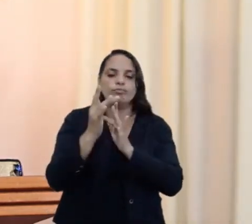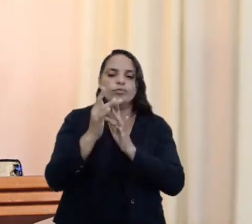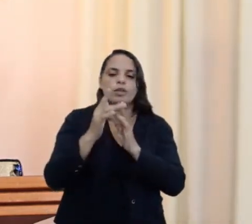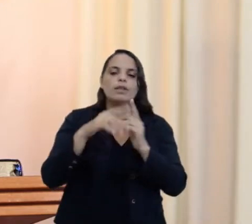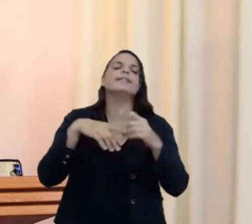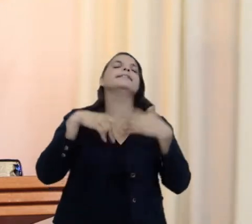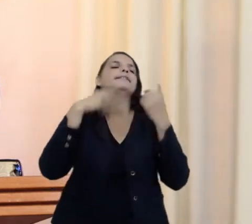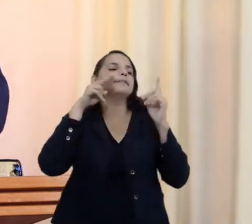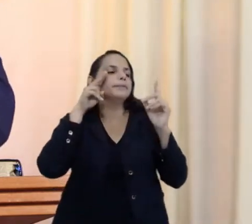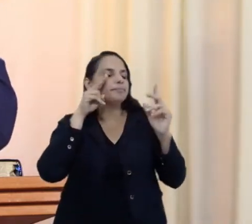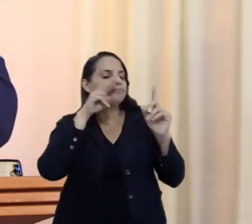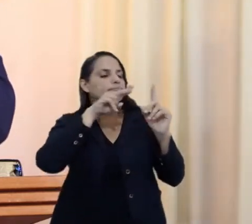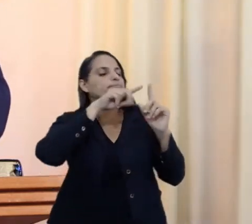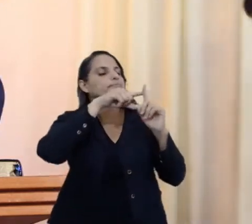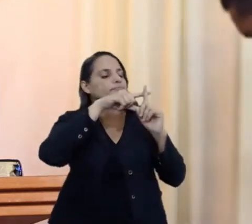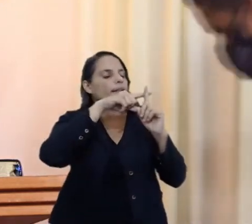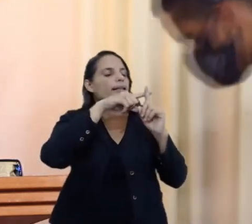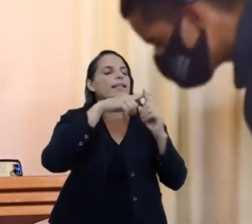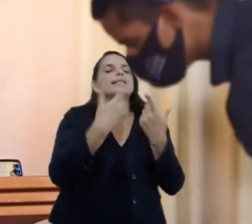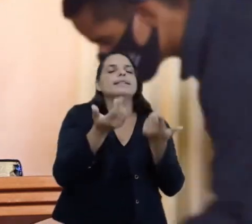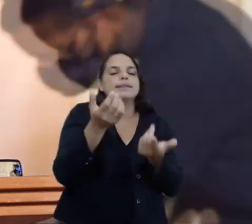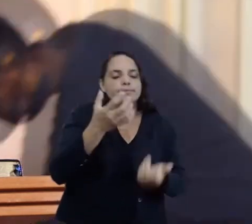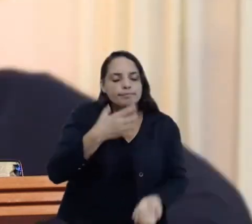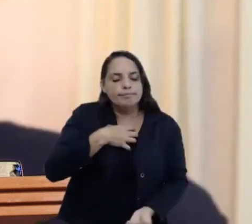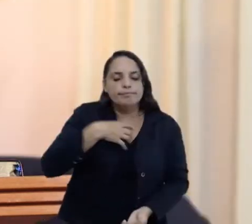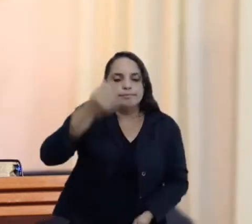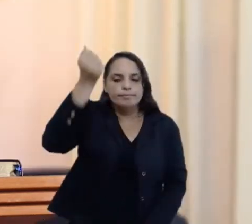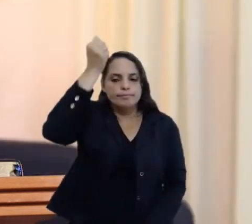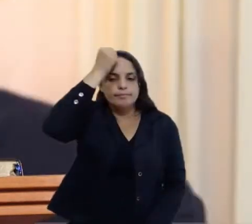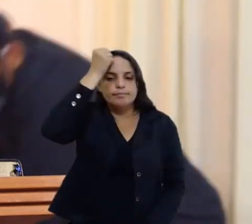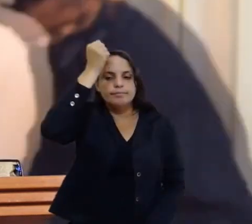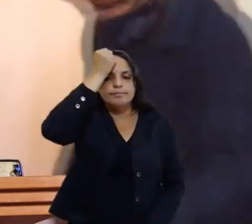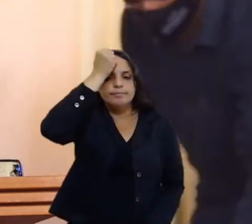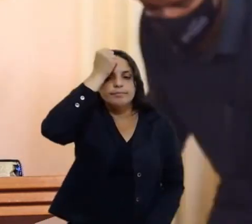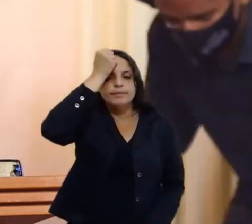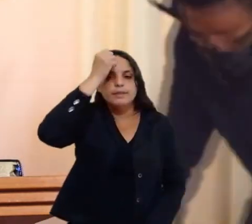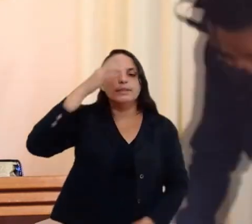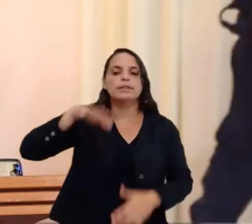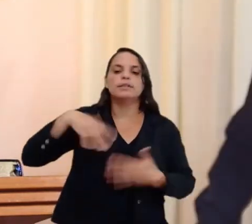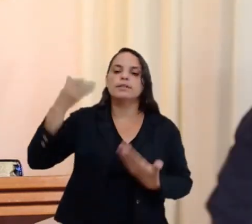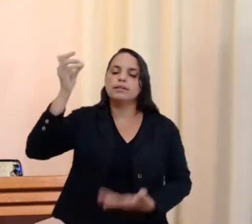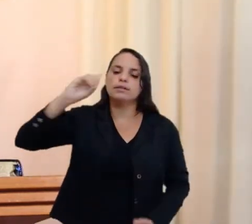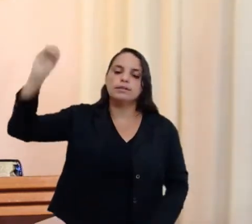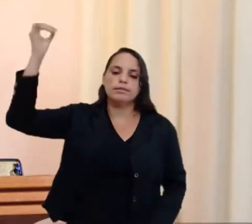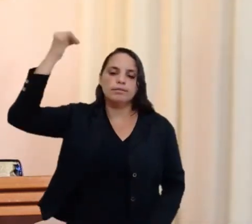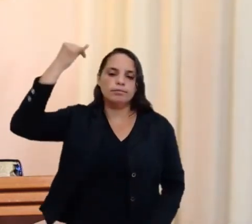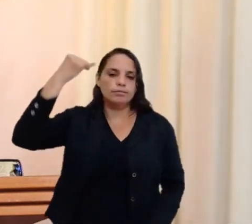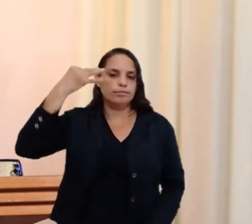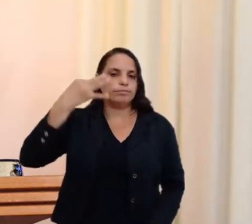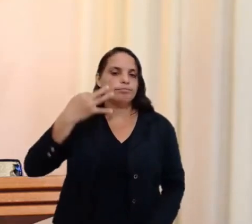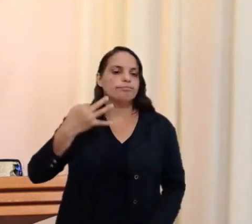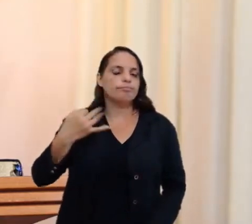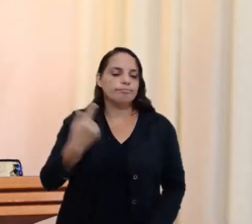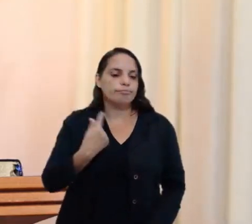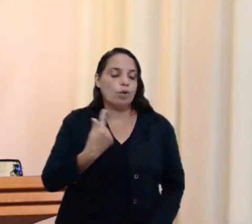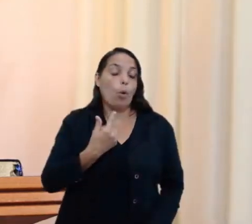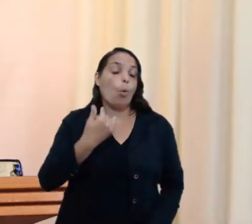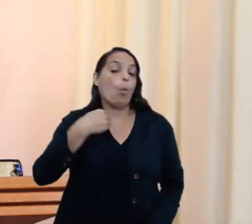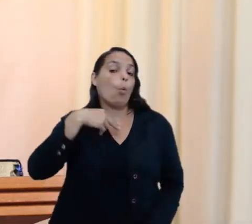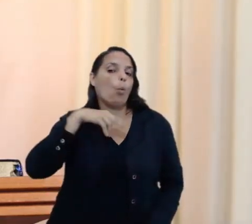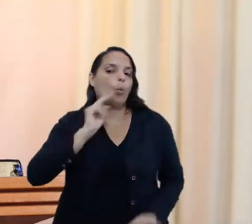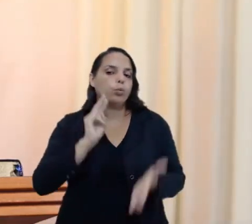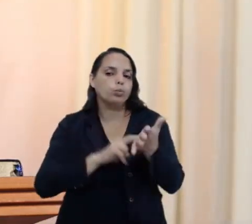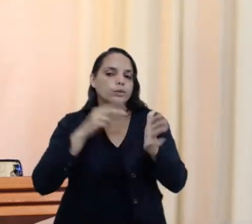Sendo arrependidos, somos justificados ou perdoados. Quando nós somos